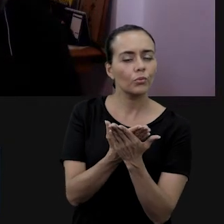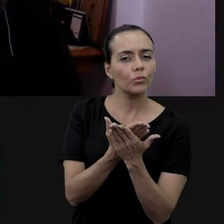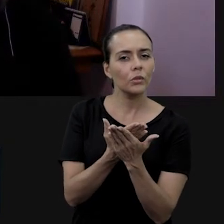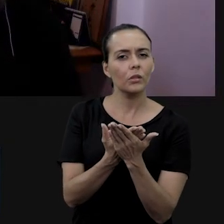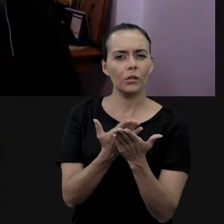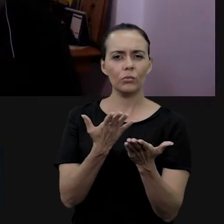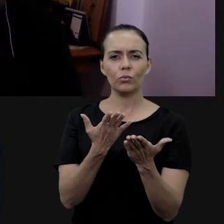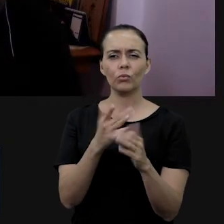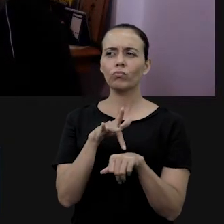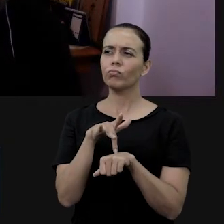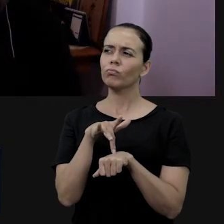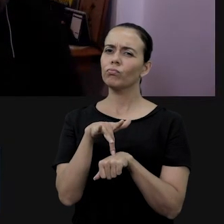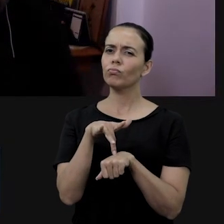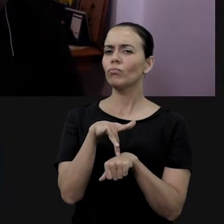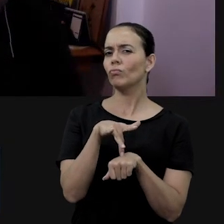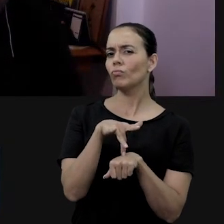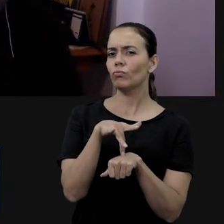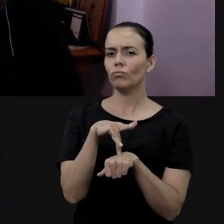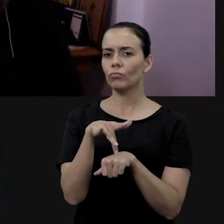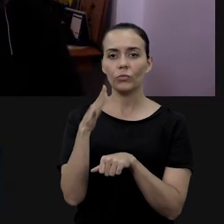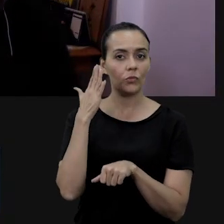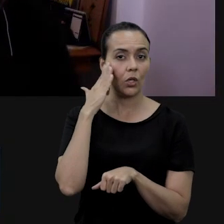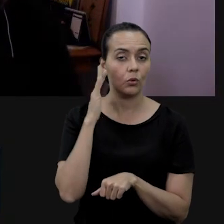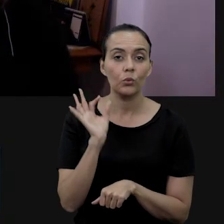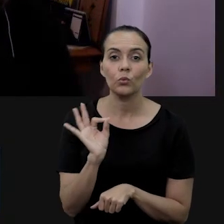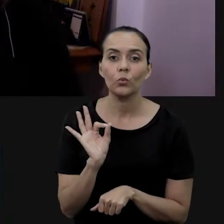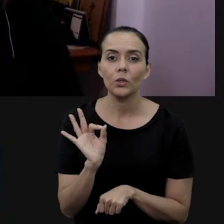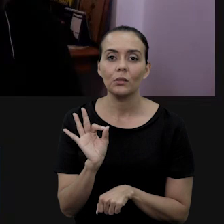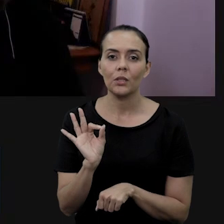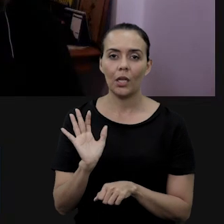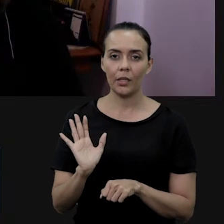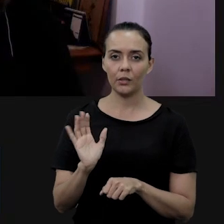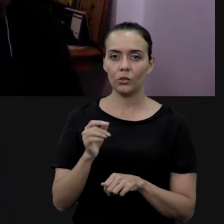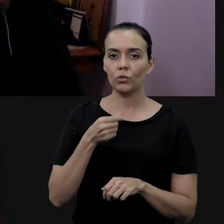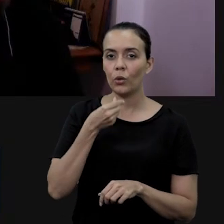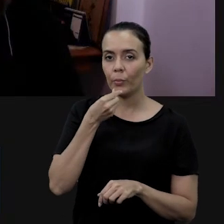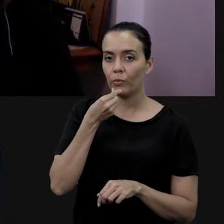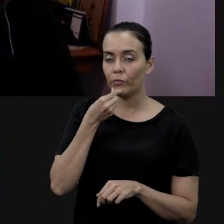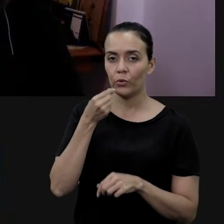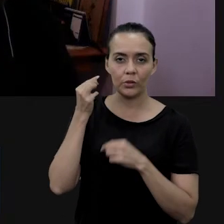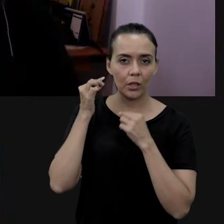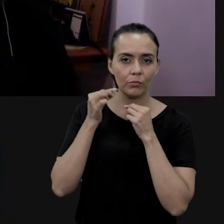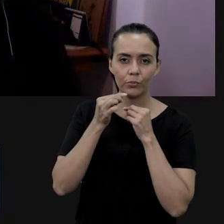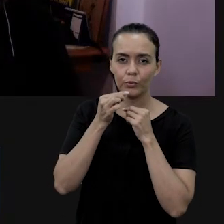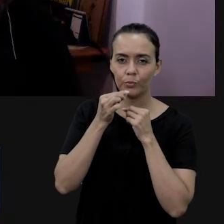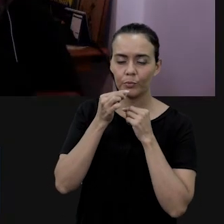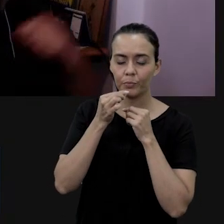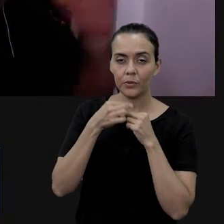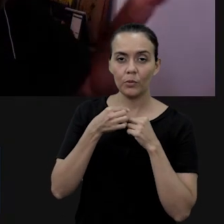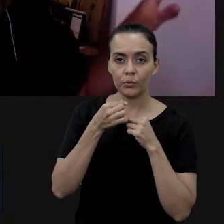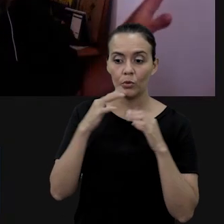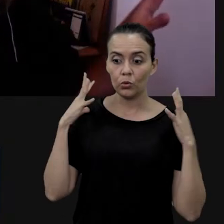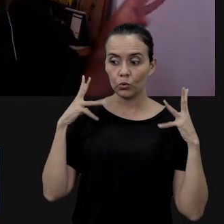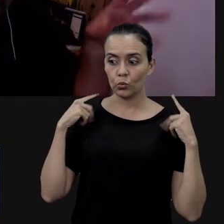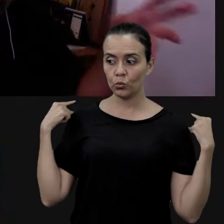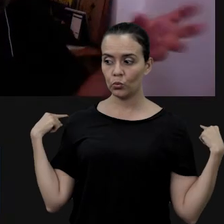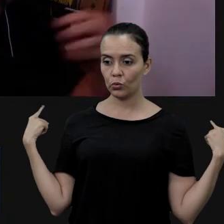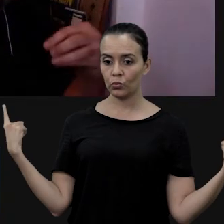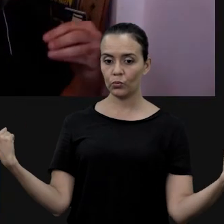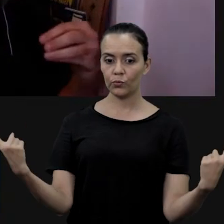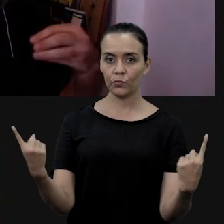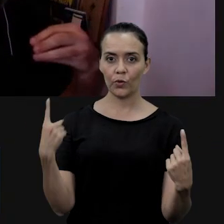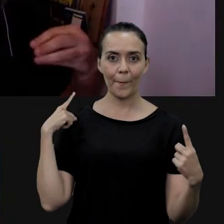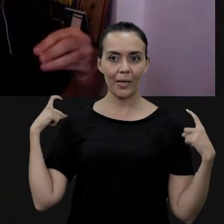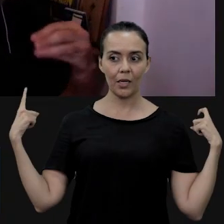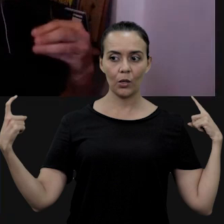começando, ainda talvez não entenda assim, a questão do som e do microfone, né? Que tudo que está ao redor vai